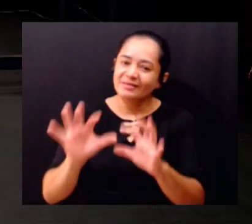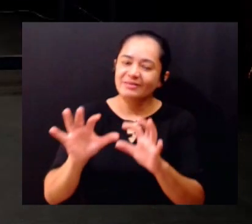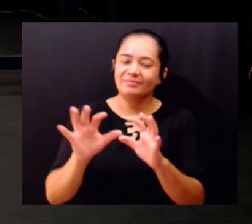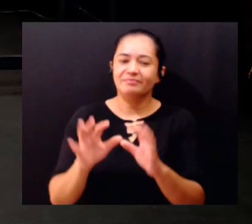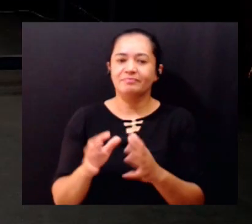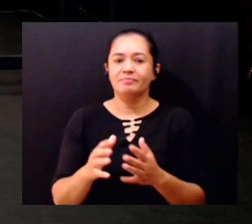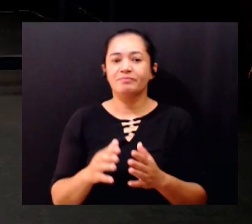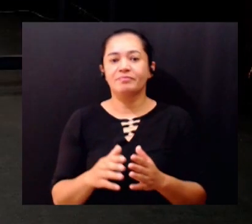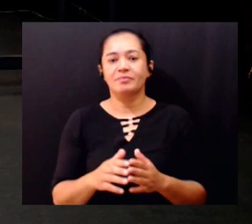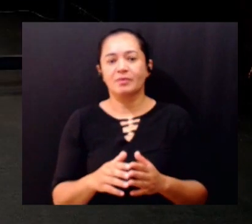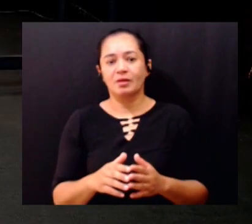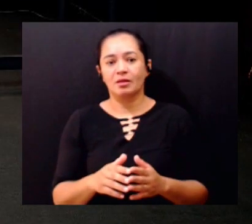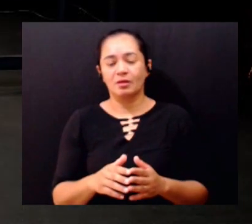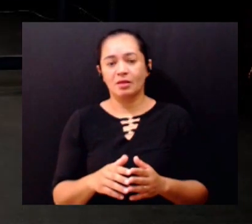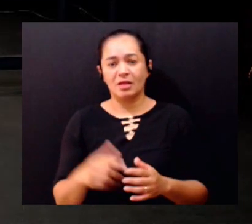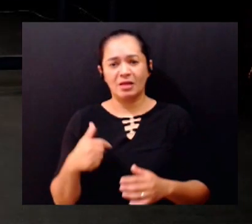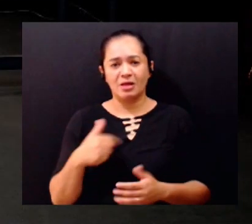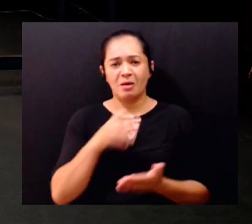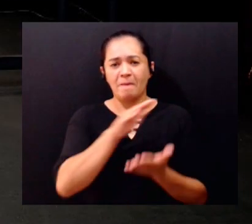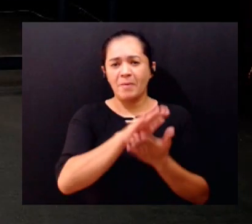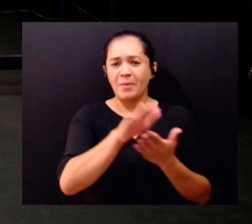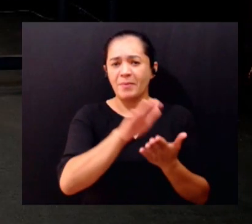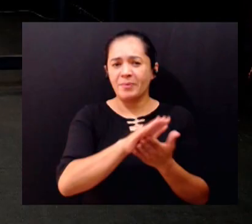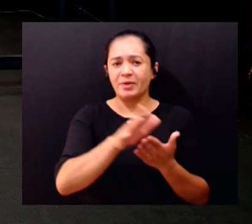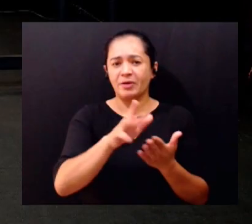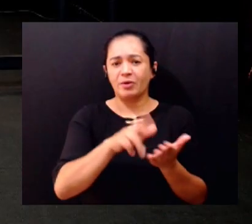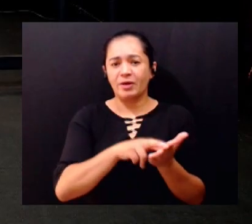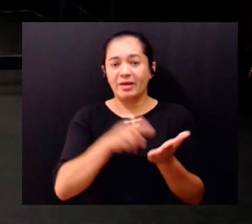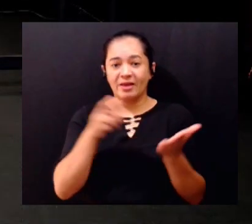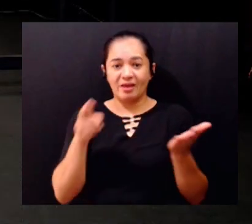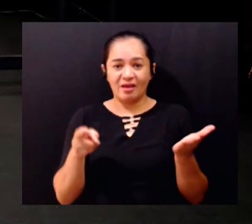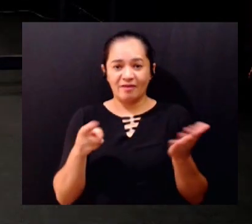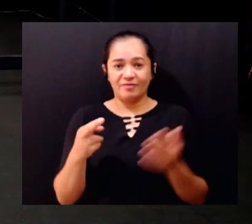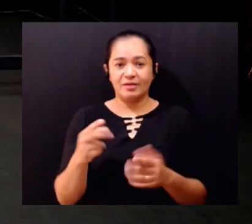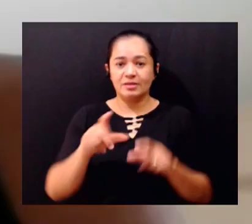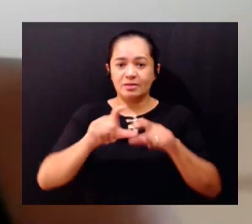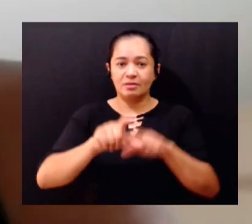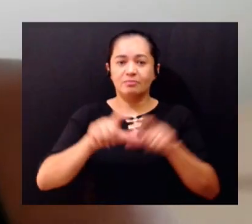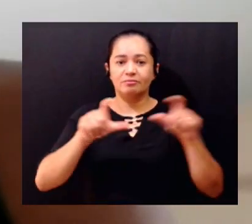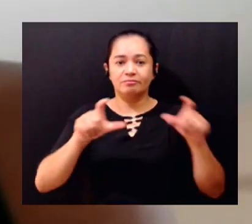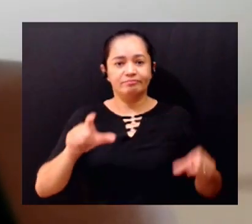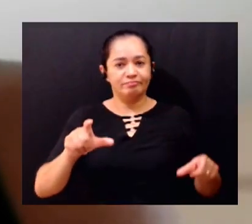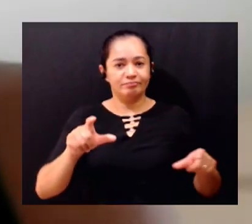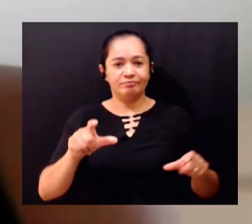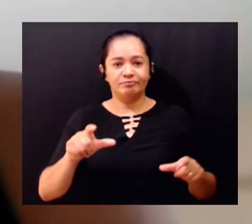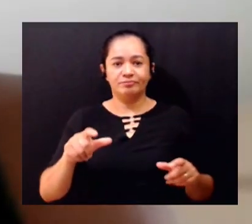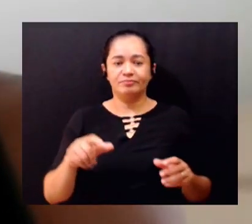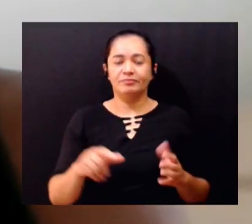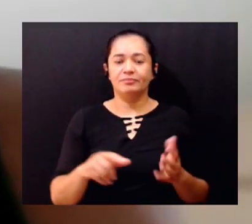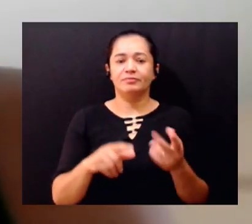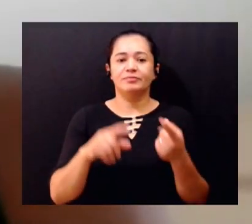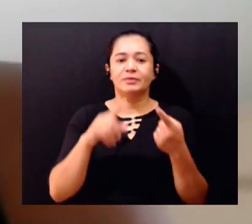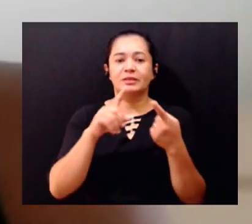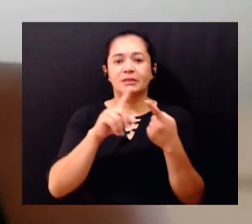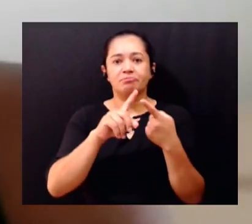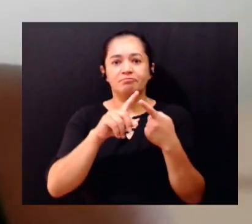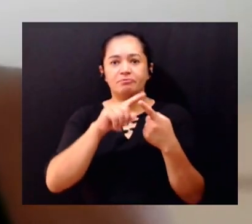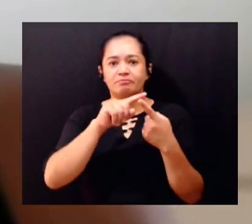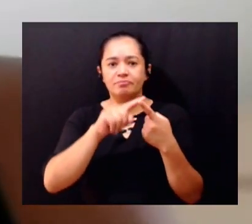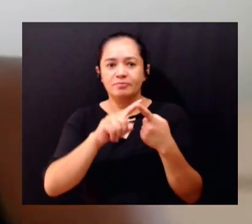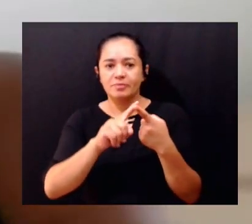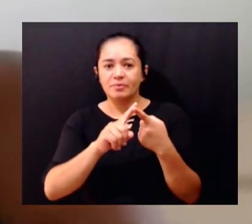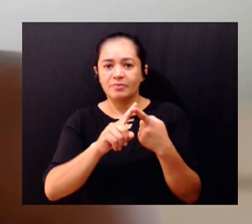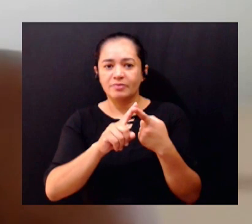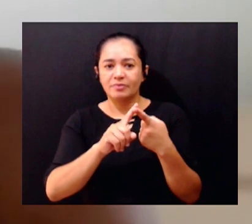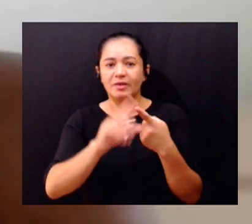tenho publicado muito em revistas independentes. Então, tem a série toda da editora Ink and Blood, que faz a revista Calafrio, de